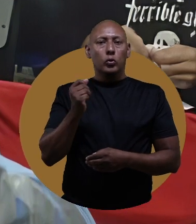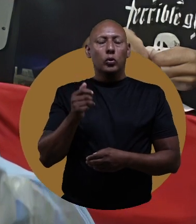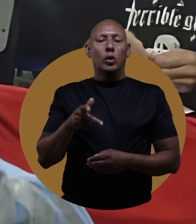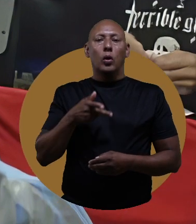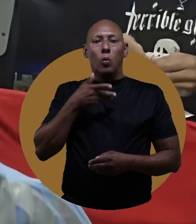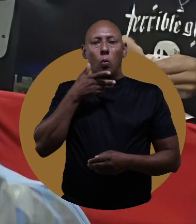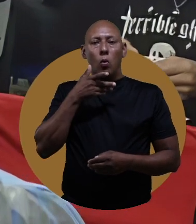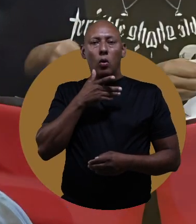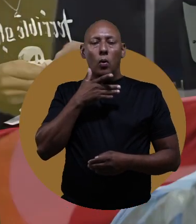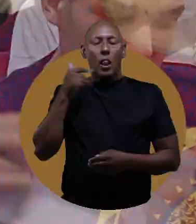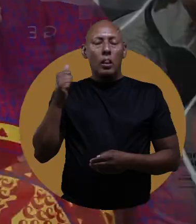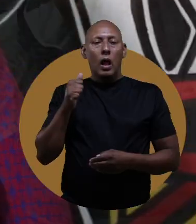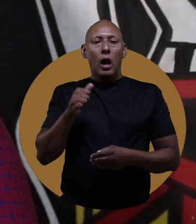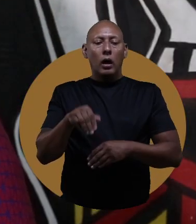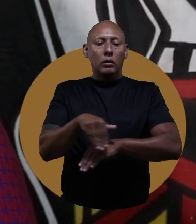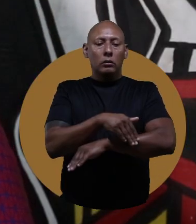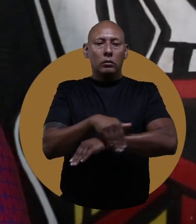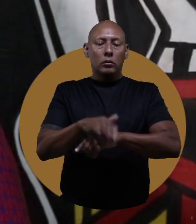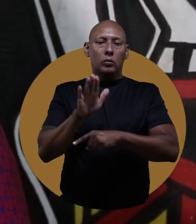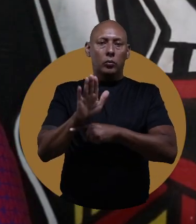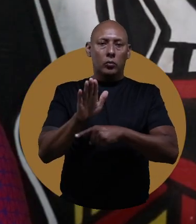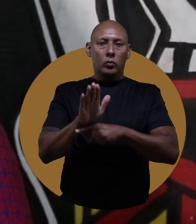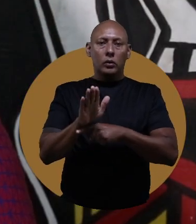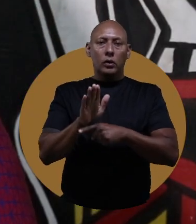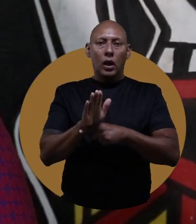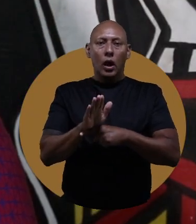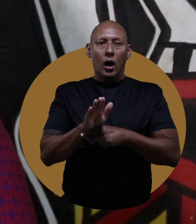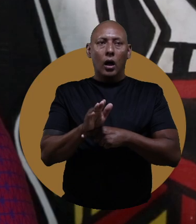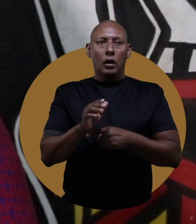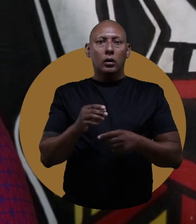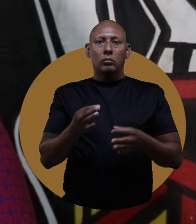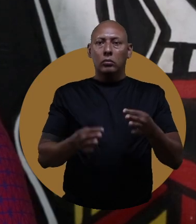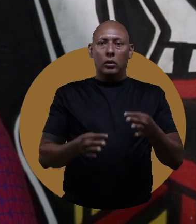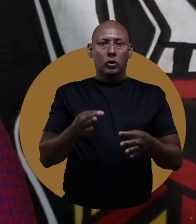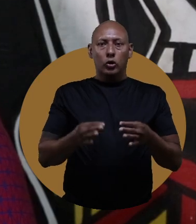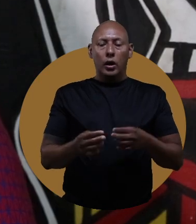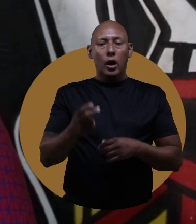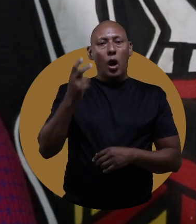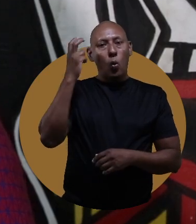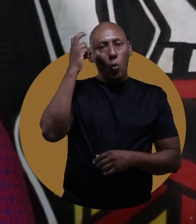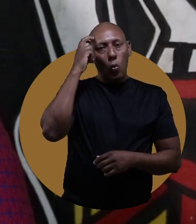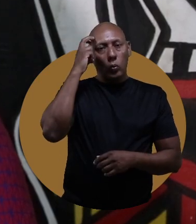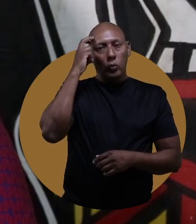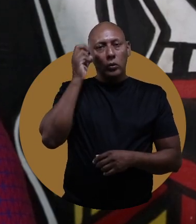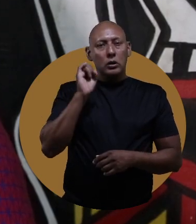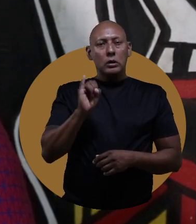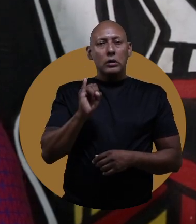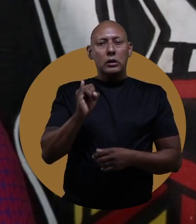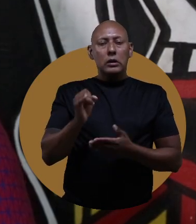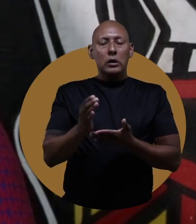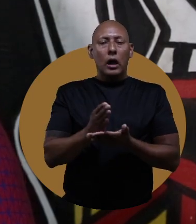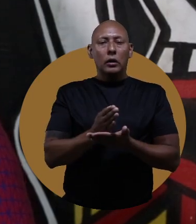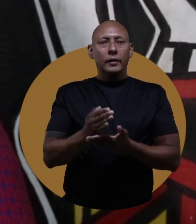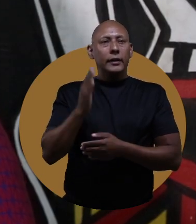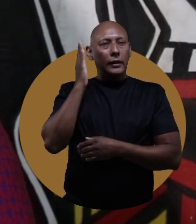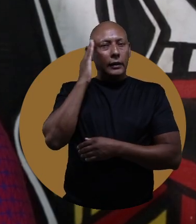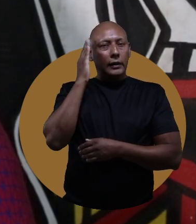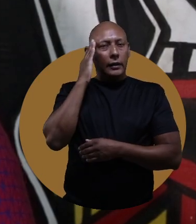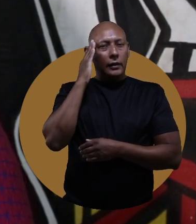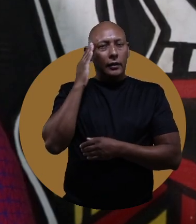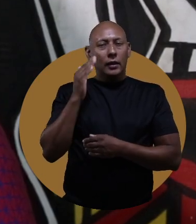melhor qualidade, saneamento, direito à cultura, muitas vezes se entende